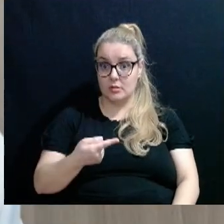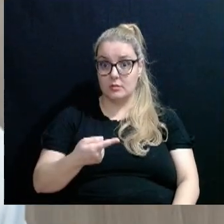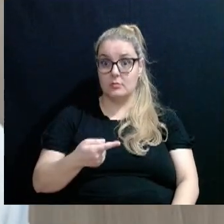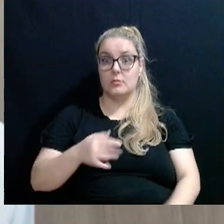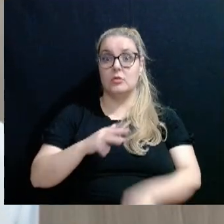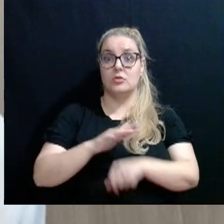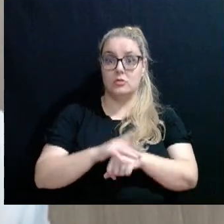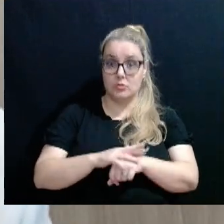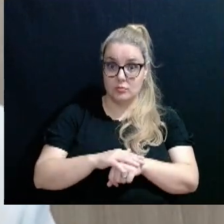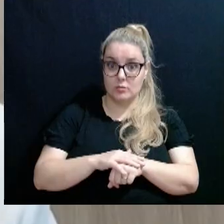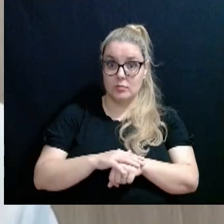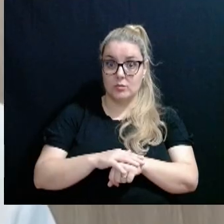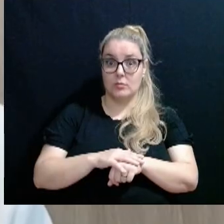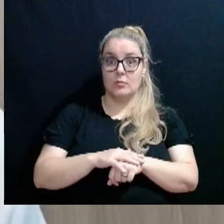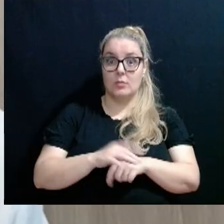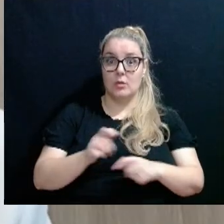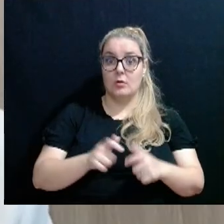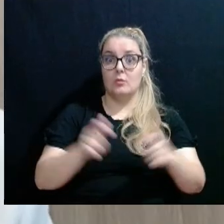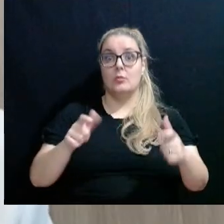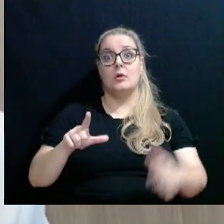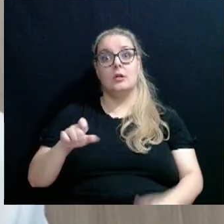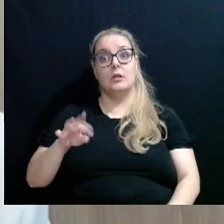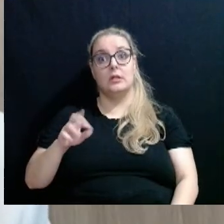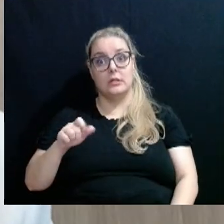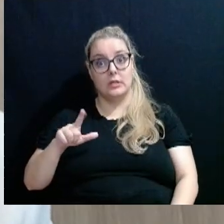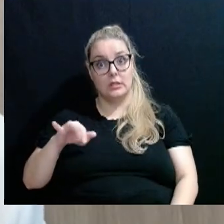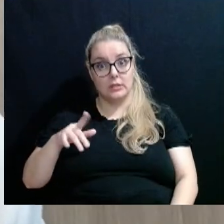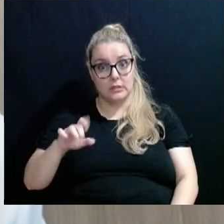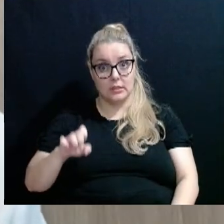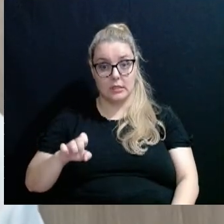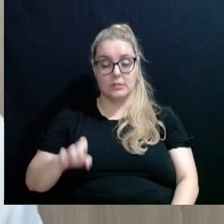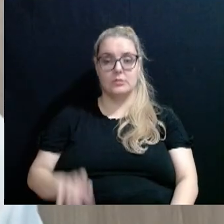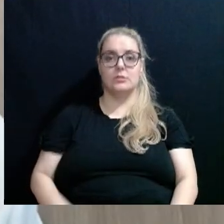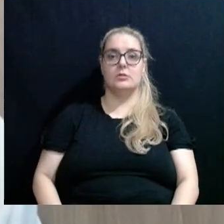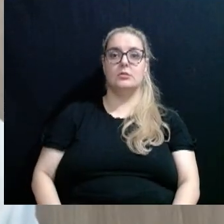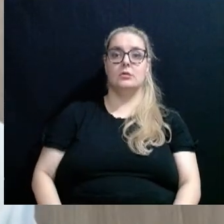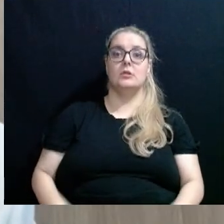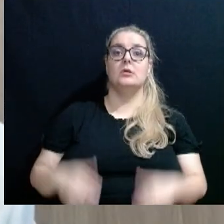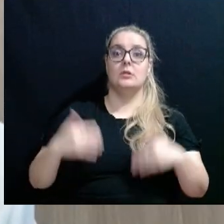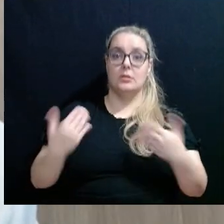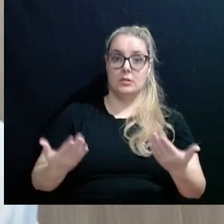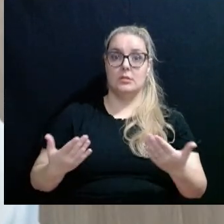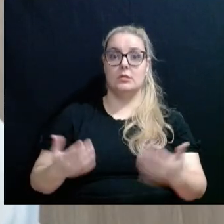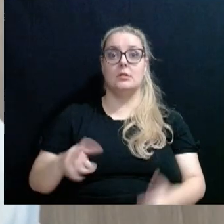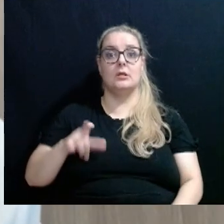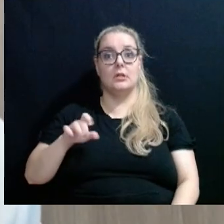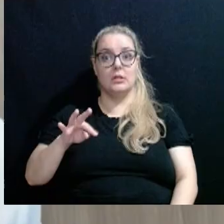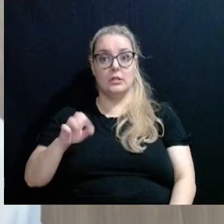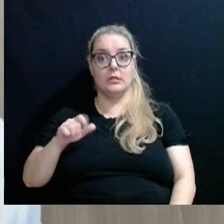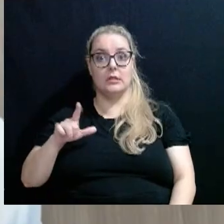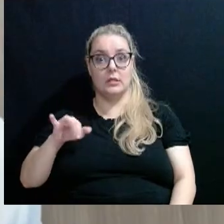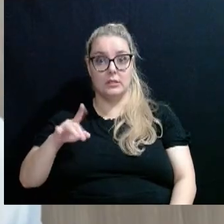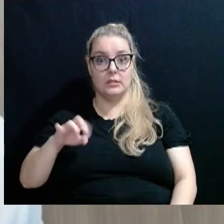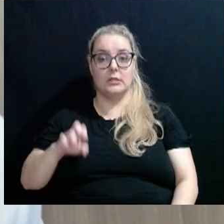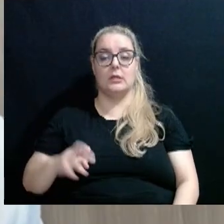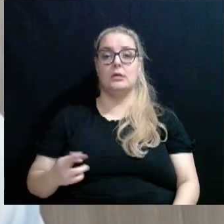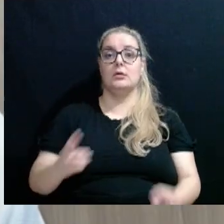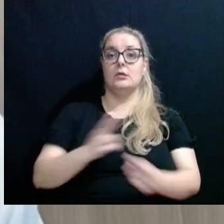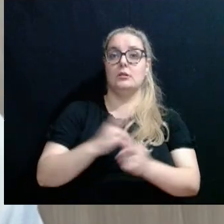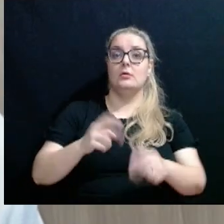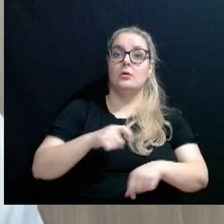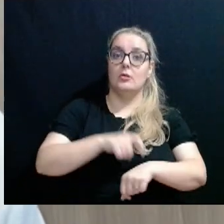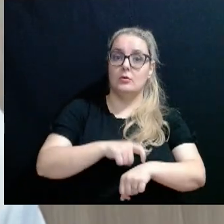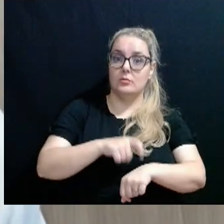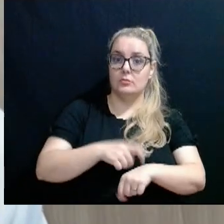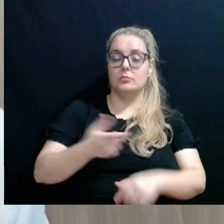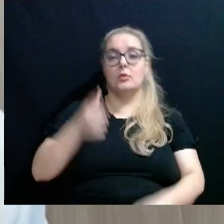falando de uma doença que acarreia uma alta letalidade, e essa letalidade se relaciona